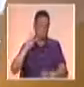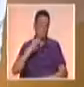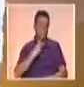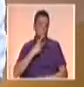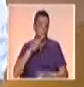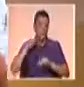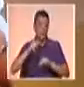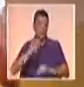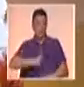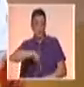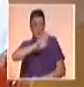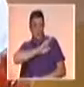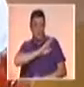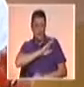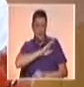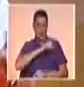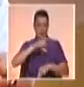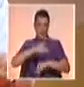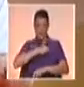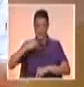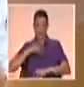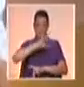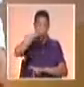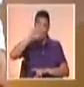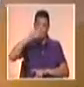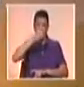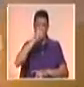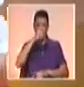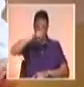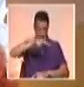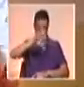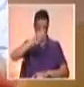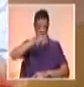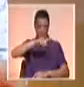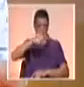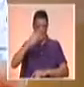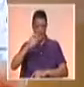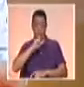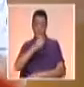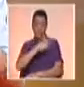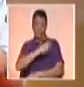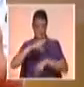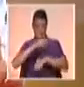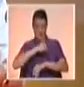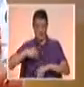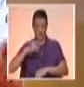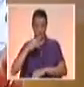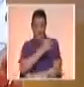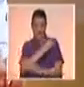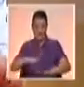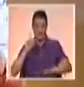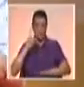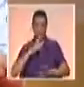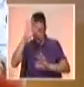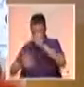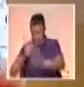em Bencanto, andei nos melhores médicos com o meu filho, porque o pediatra dizia que realmente ele poderia ter ficado surdo, mas os próprios médicos que o